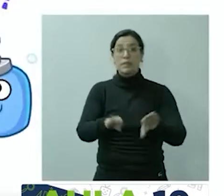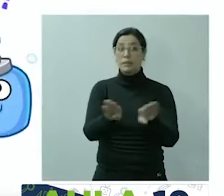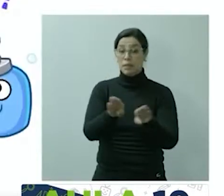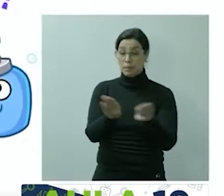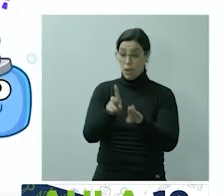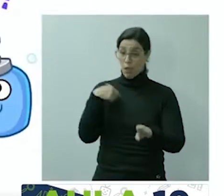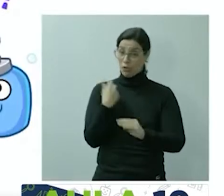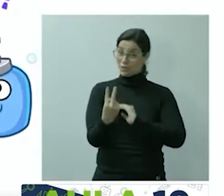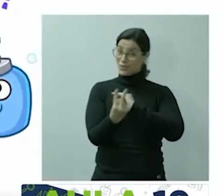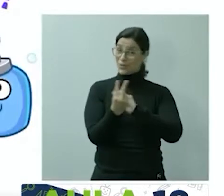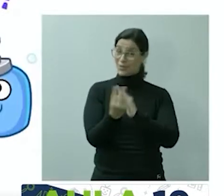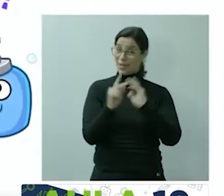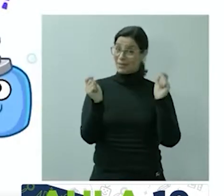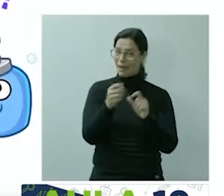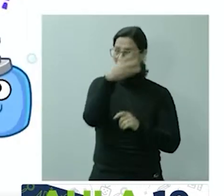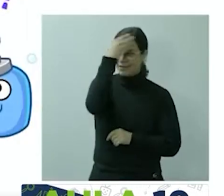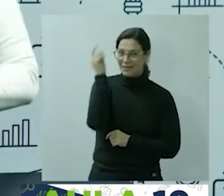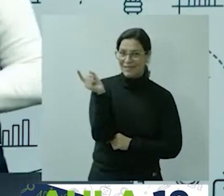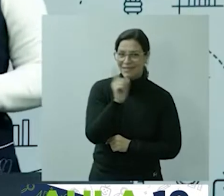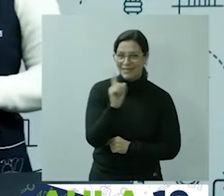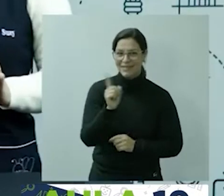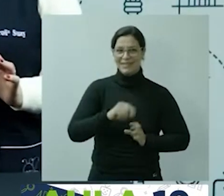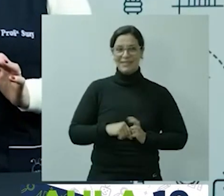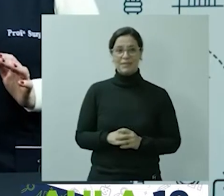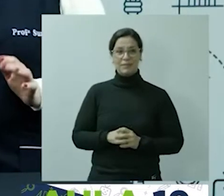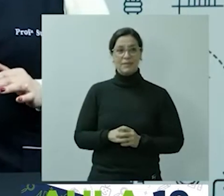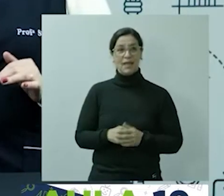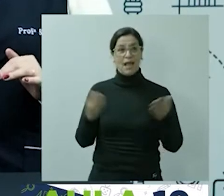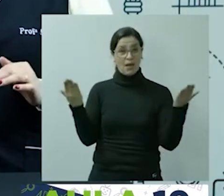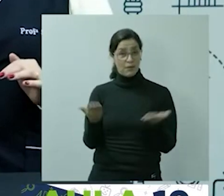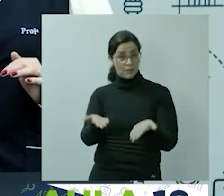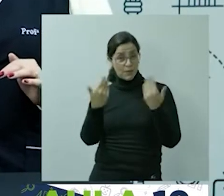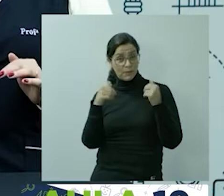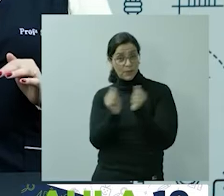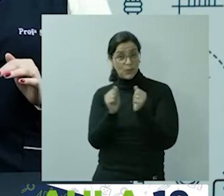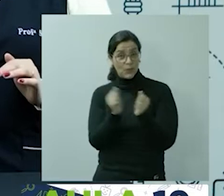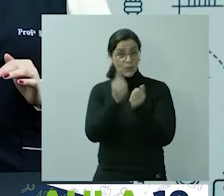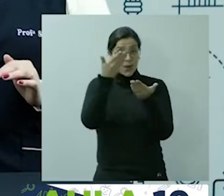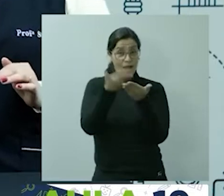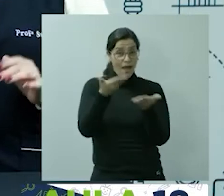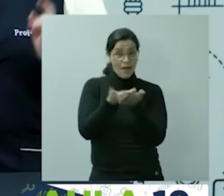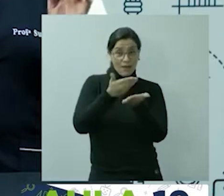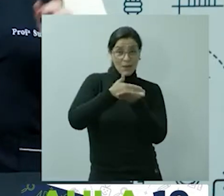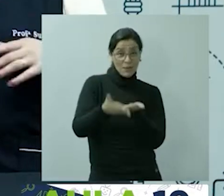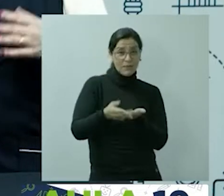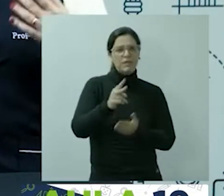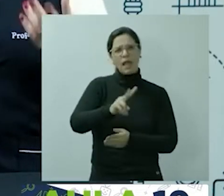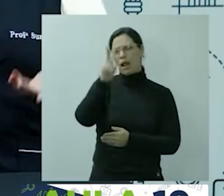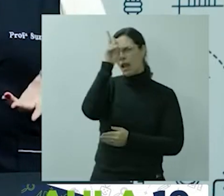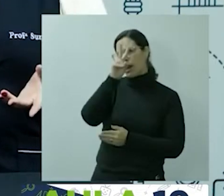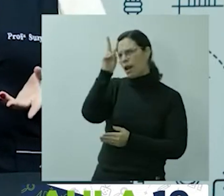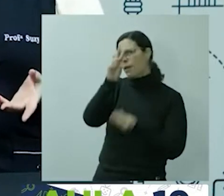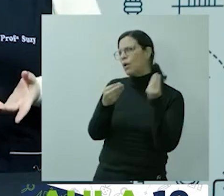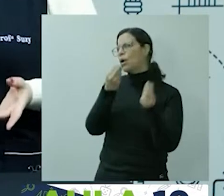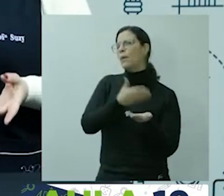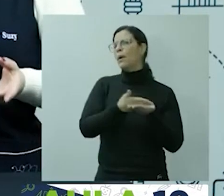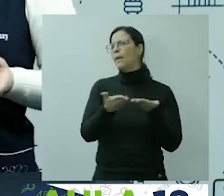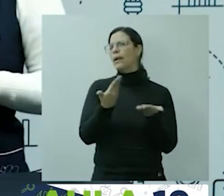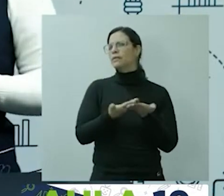gente se proteja. Não esqueçam. Vamos lá? Vamos começar a nossa aula? Vocês lembram como